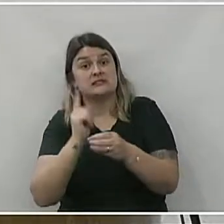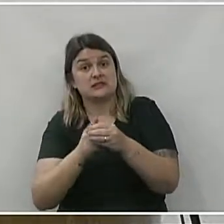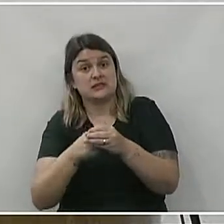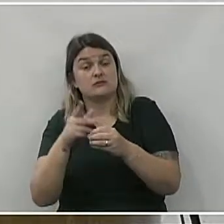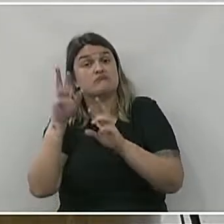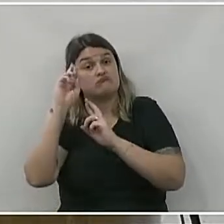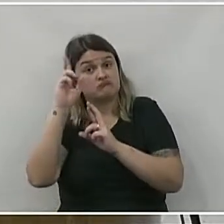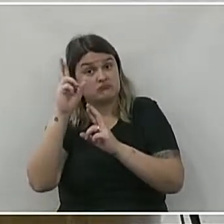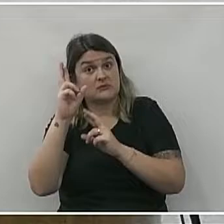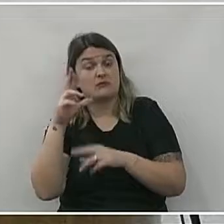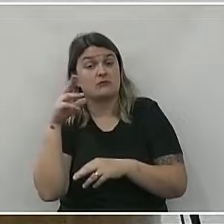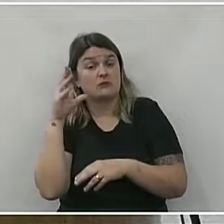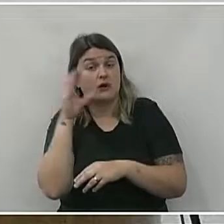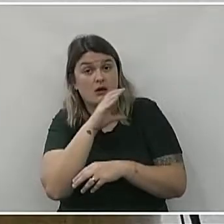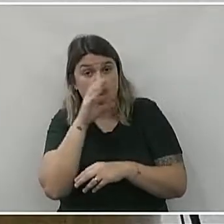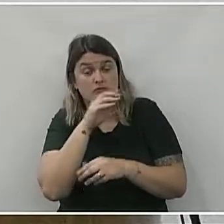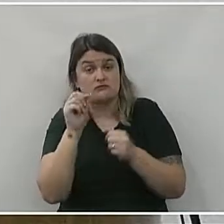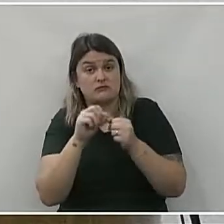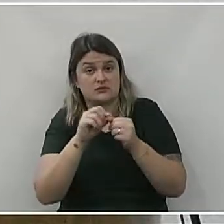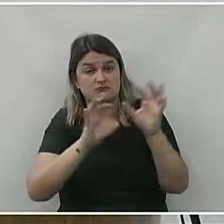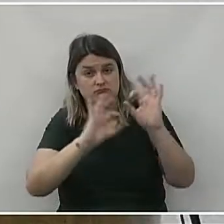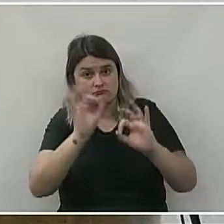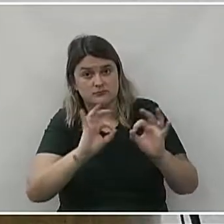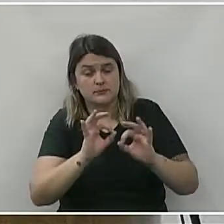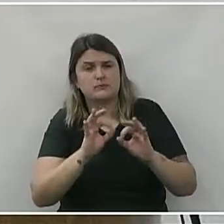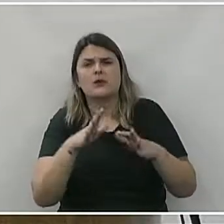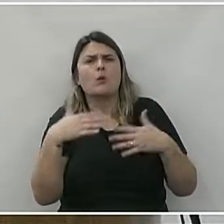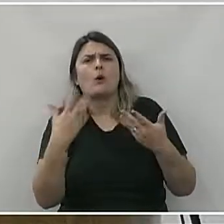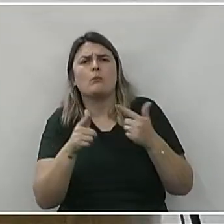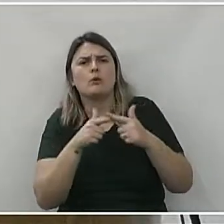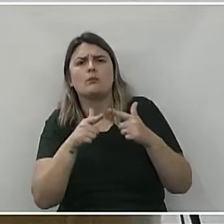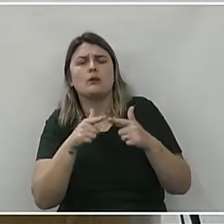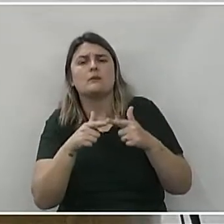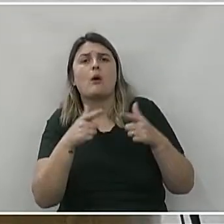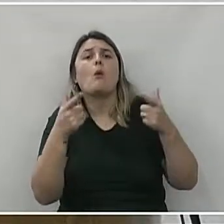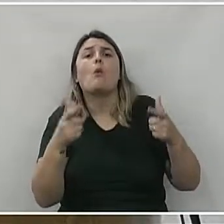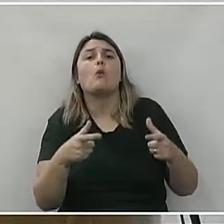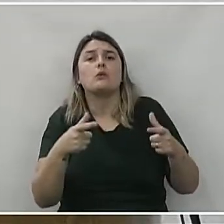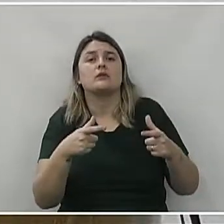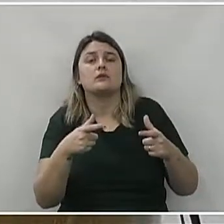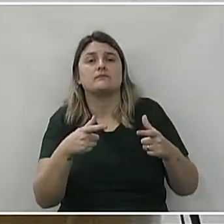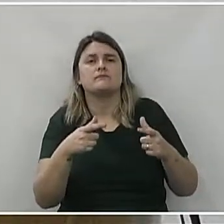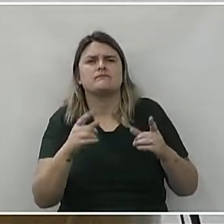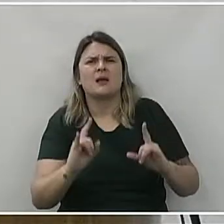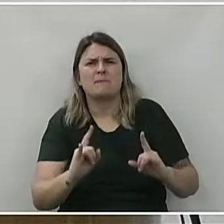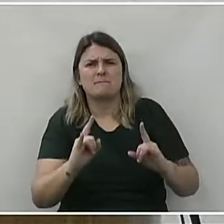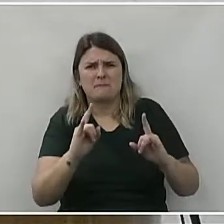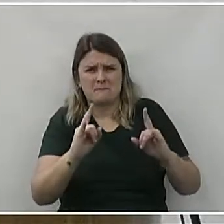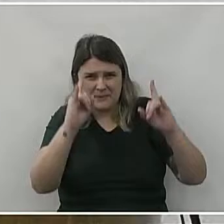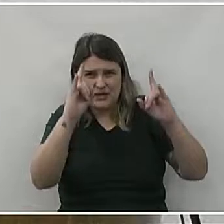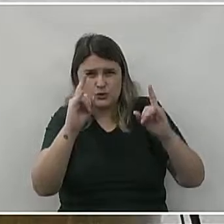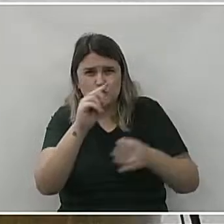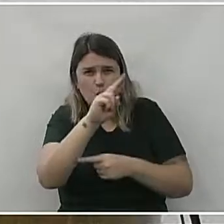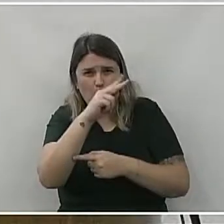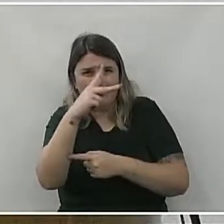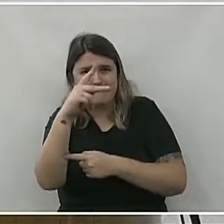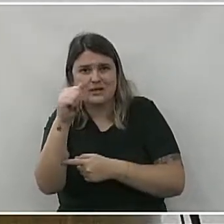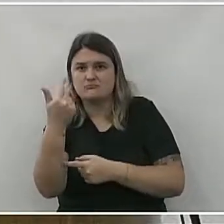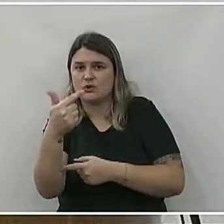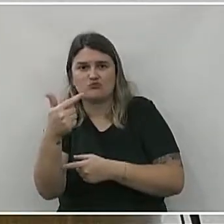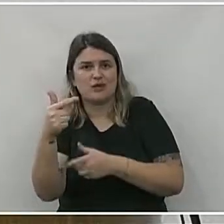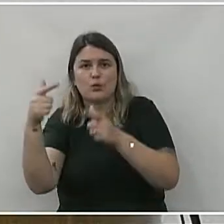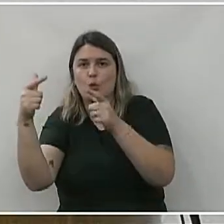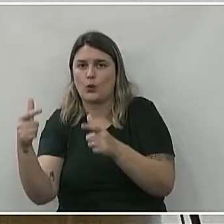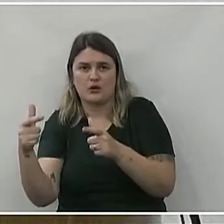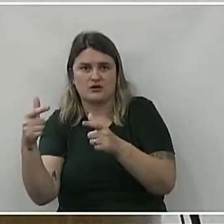der certo o quanto antes. O problema em si seria o lugar, pois no prédio atual da UPA não teria espaço suficiente